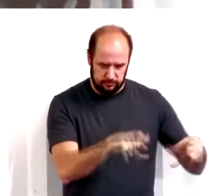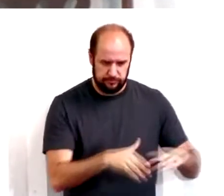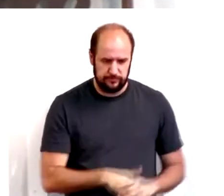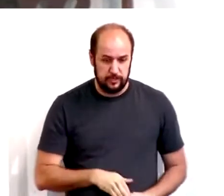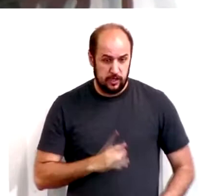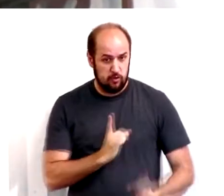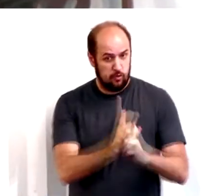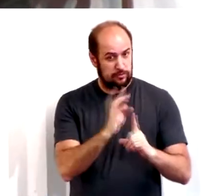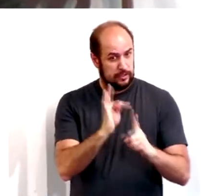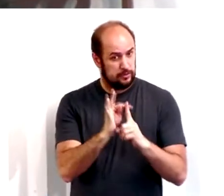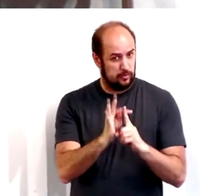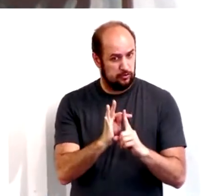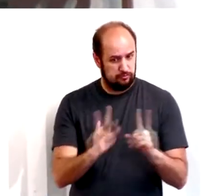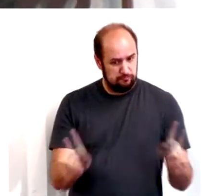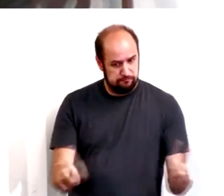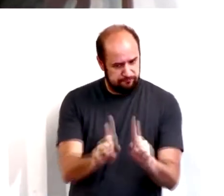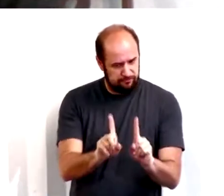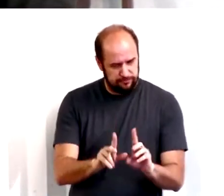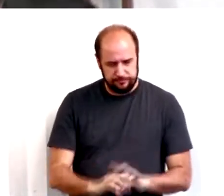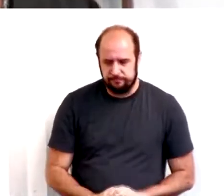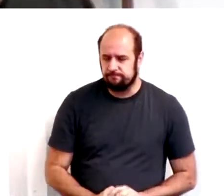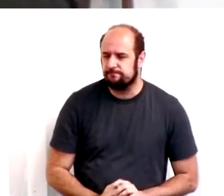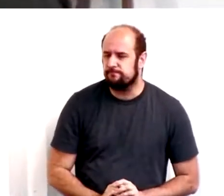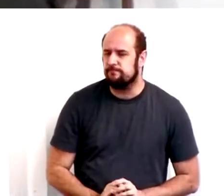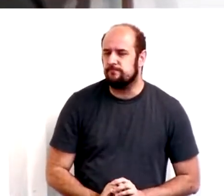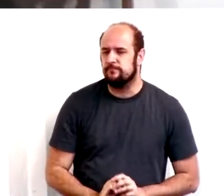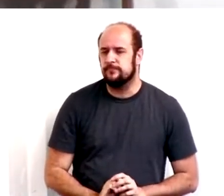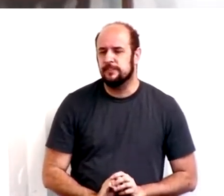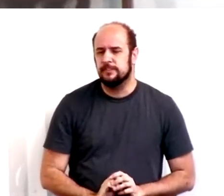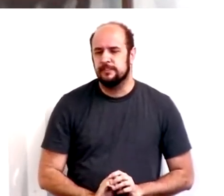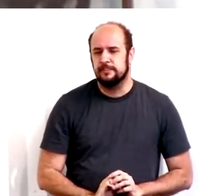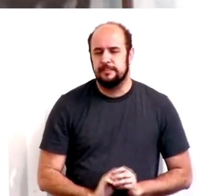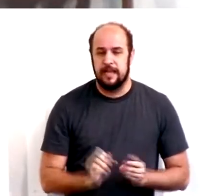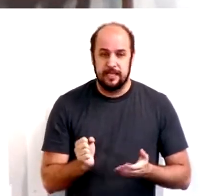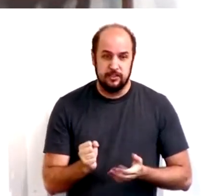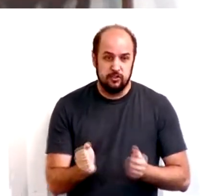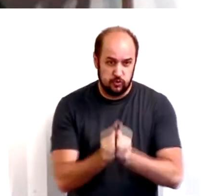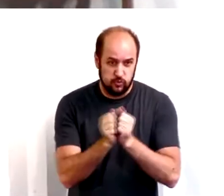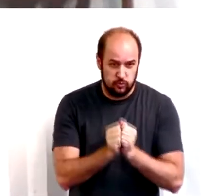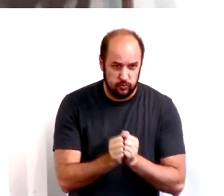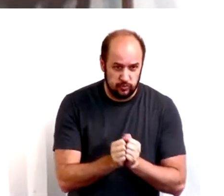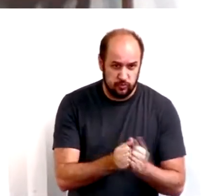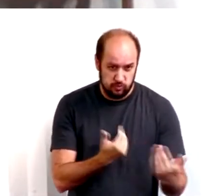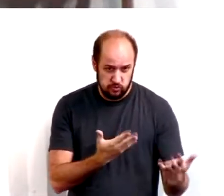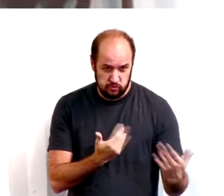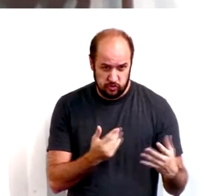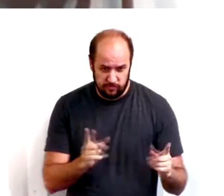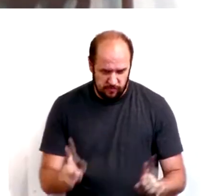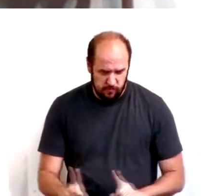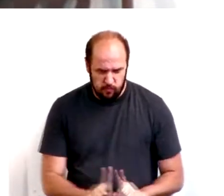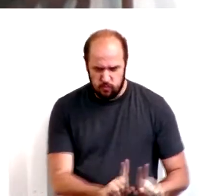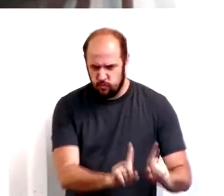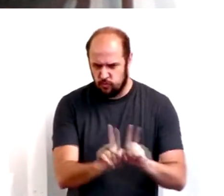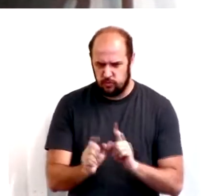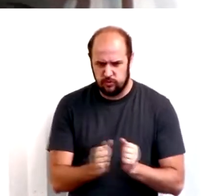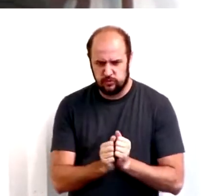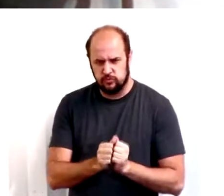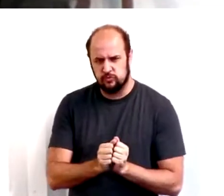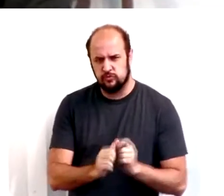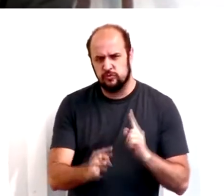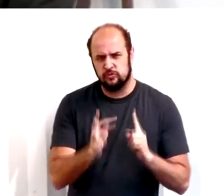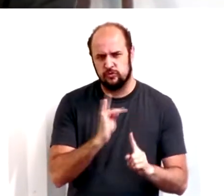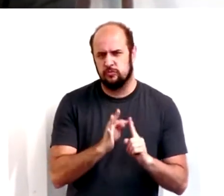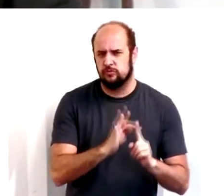esse jovem, então, de bom testemunho, ele é levado com Timóteo para as missões,